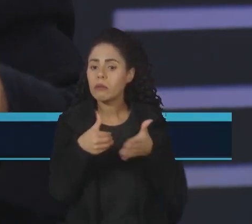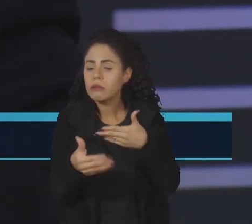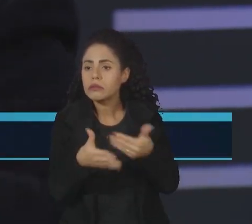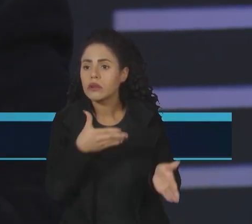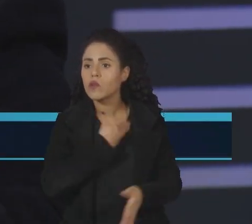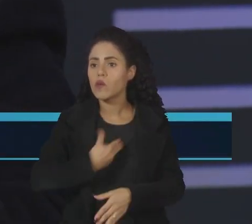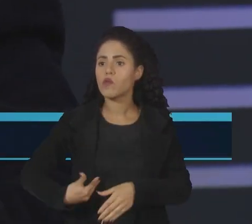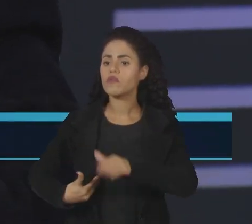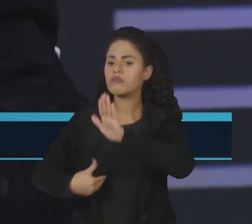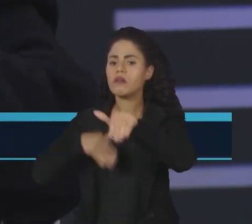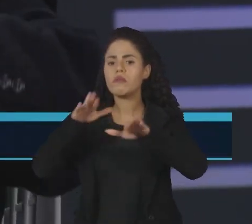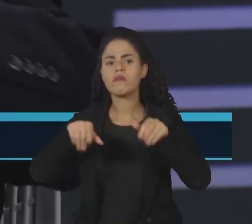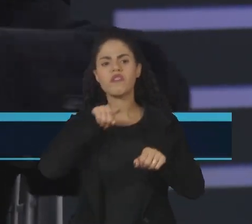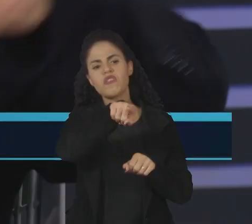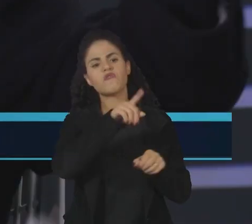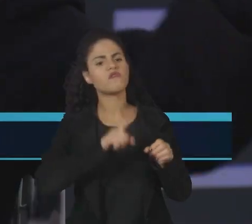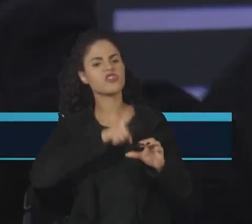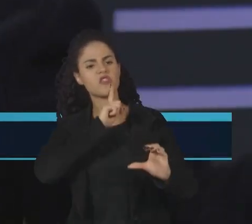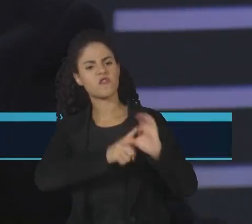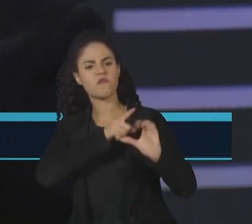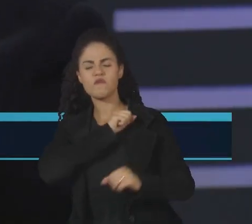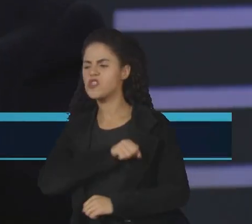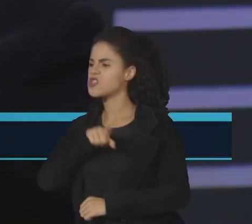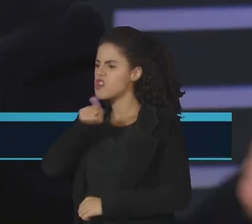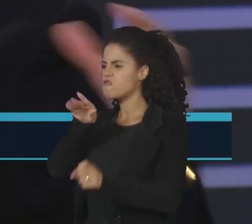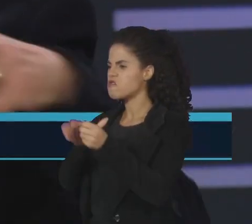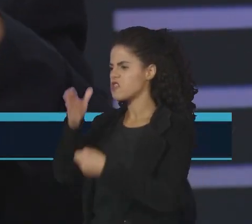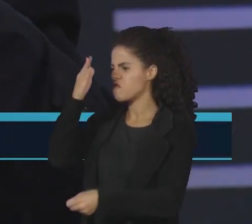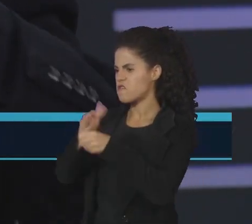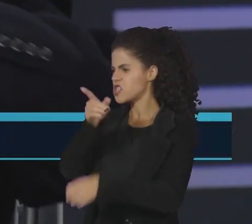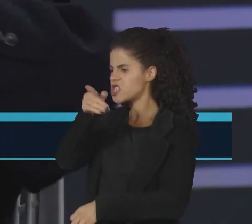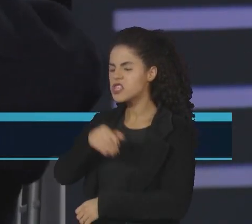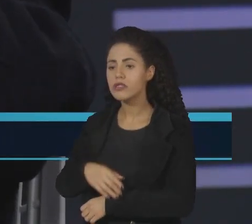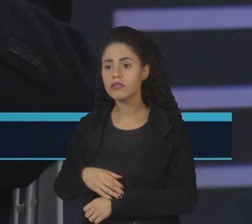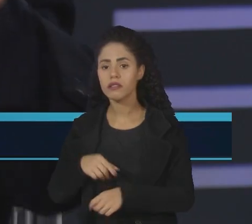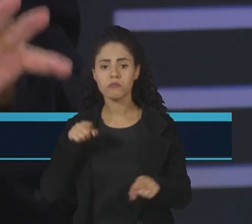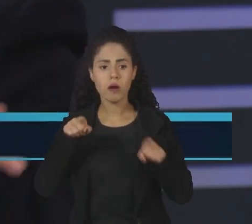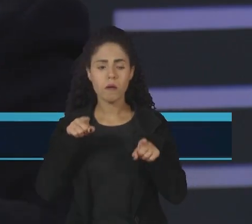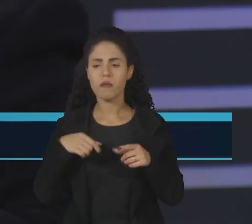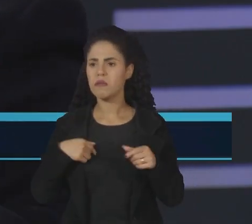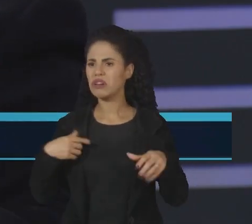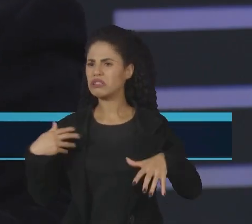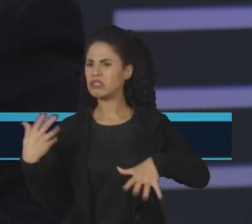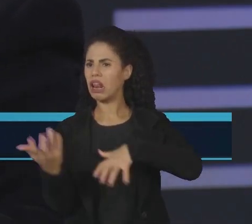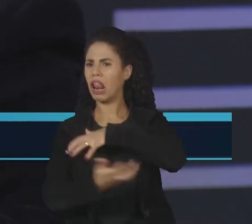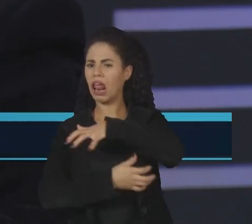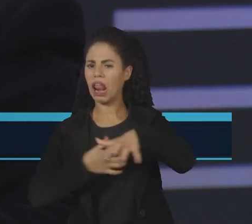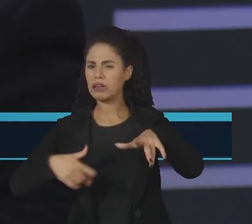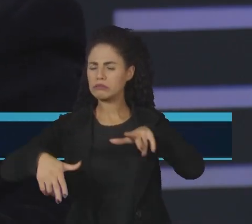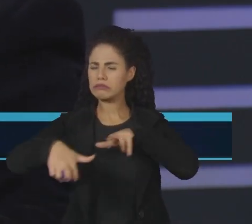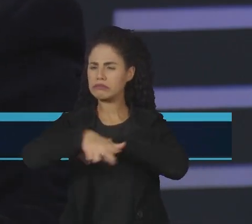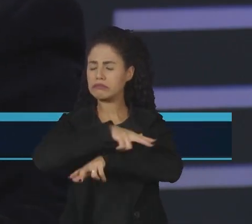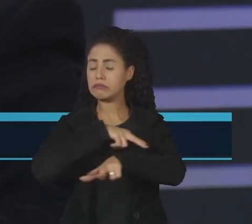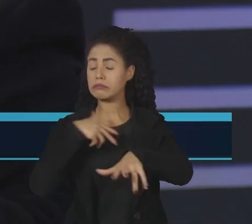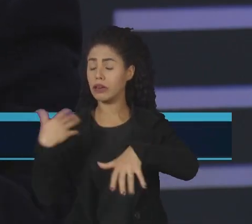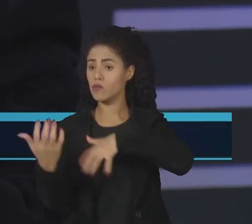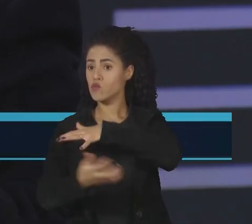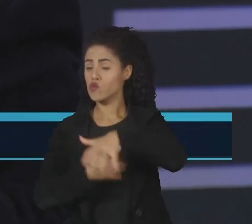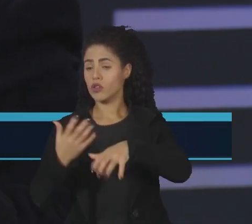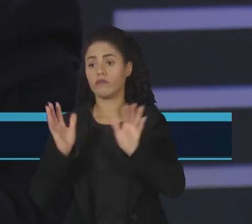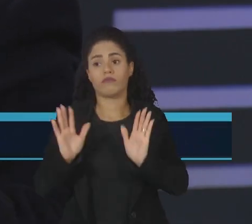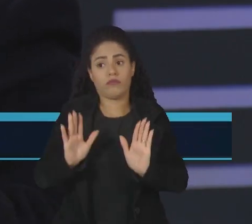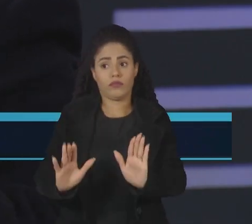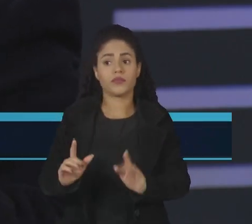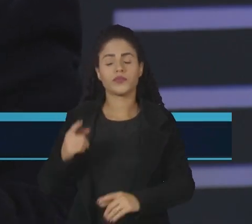governo, um chama o outro de comunista, o outro chama o outro de fascista. Então, acho que tem uma polifonia, como se fala, ao redor desse assunto, né?